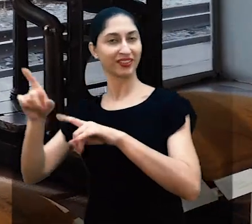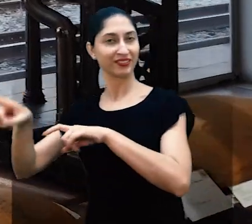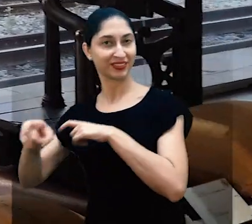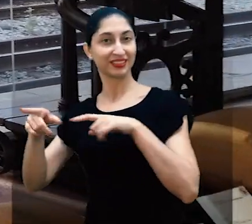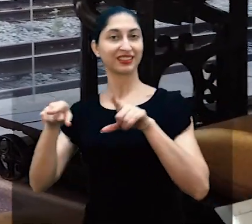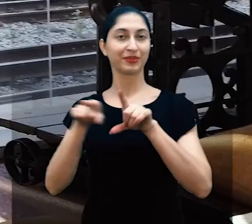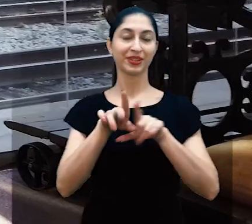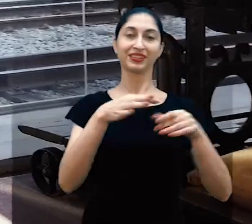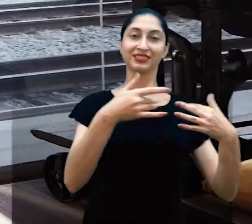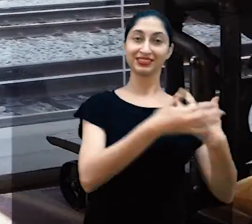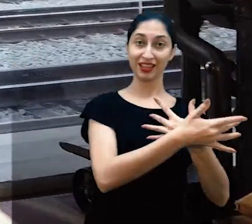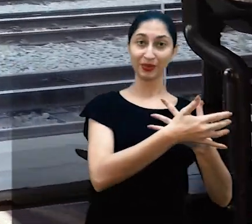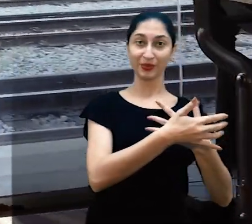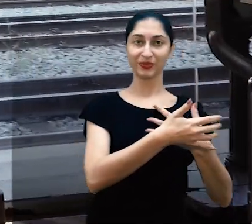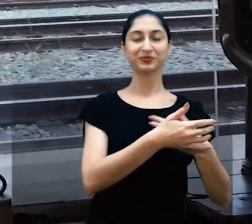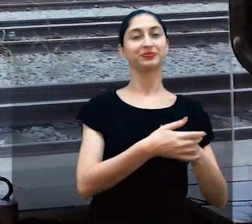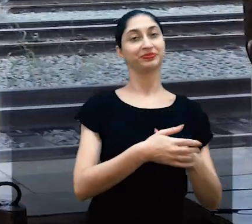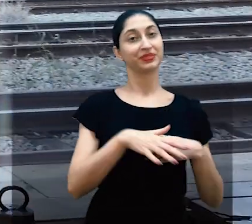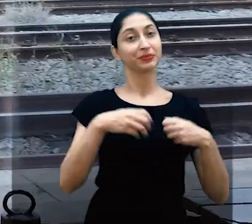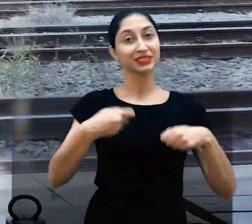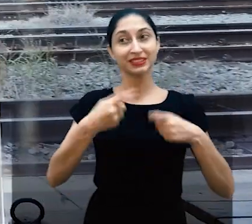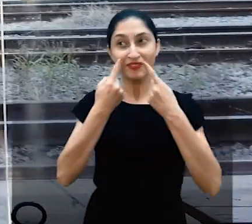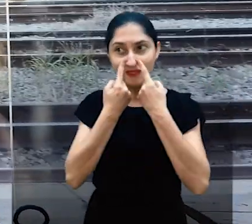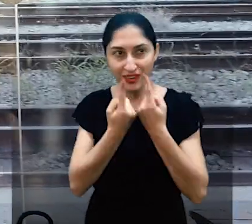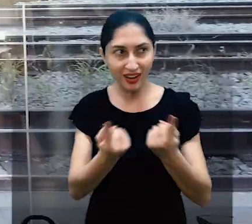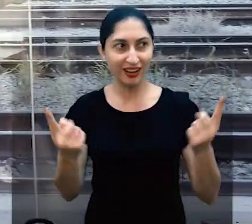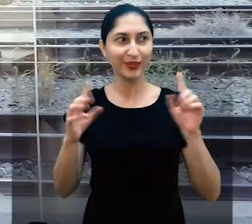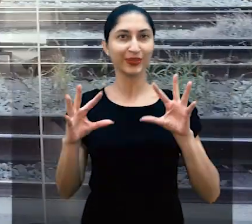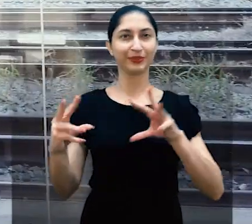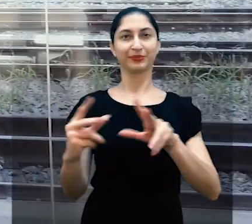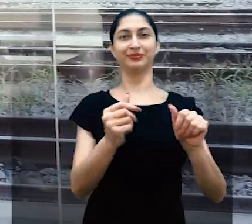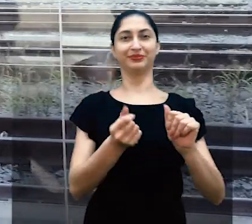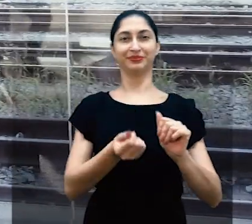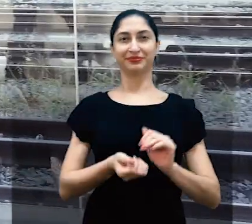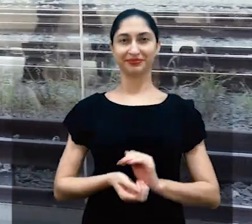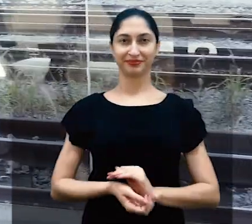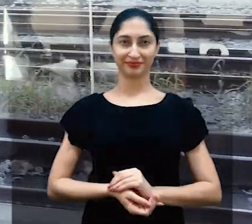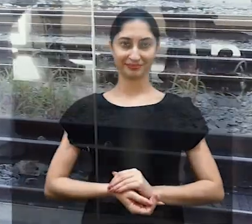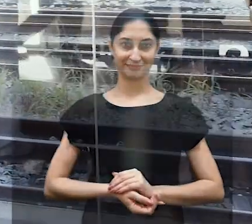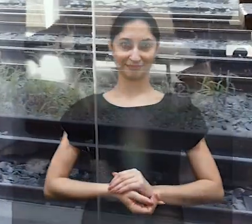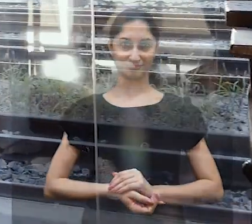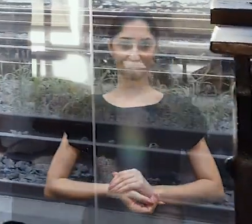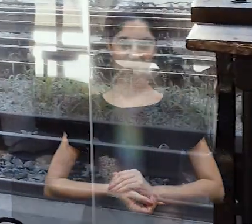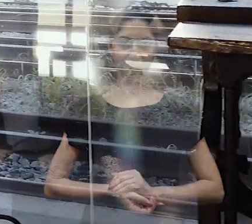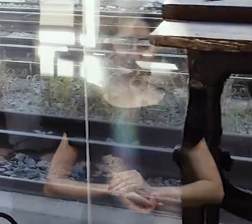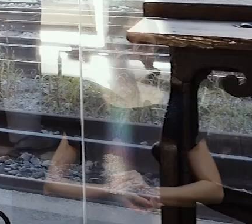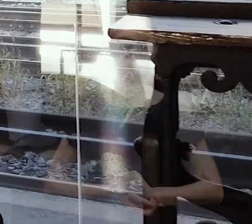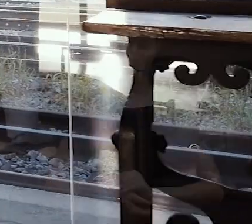e da cidade. É preciso olhos para vê-los.